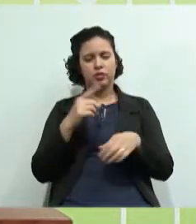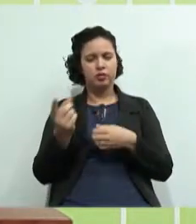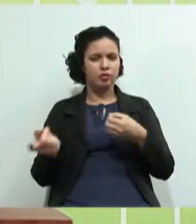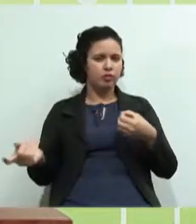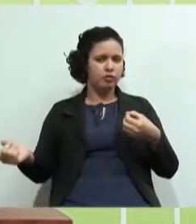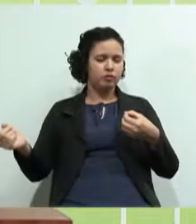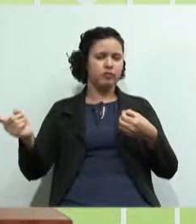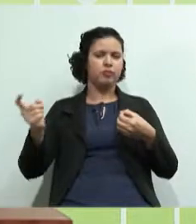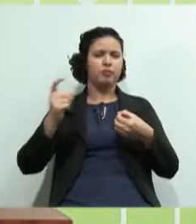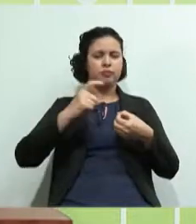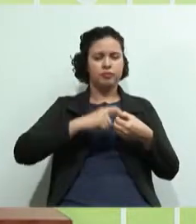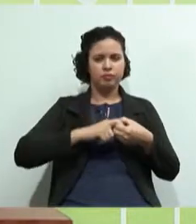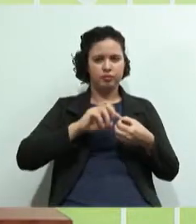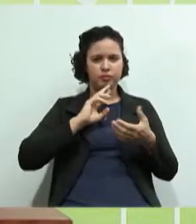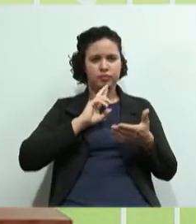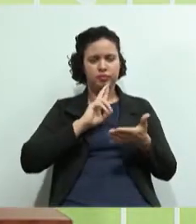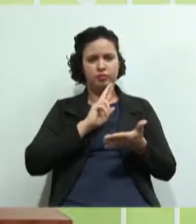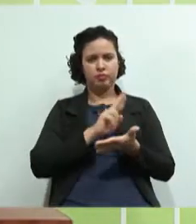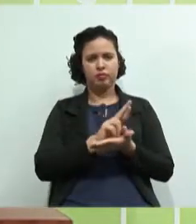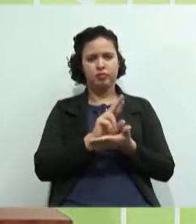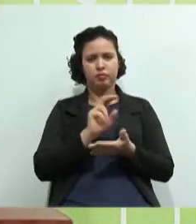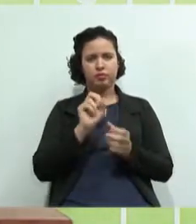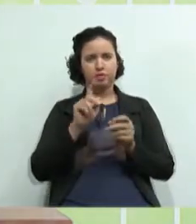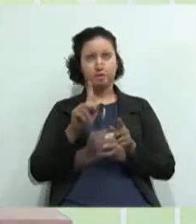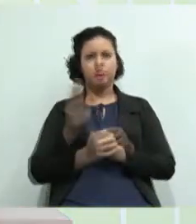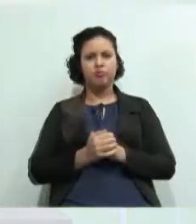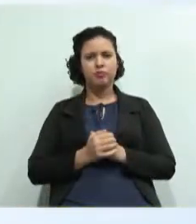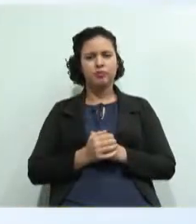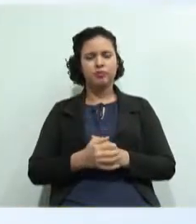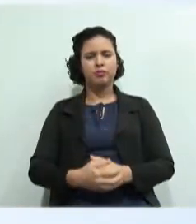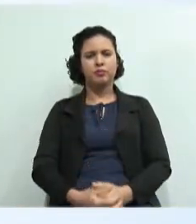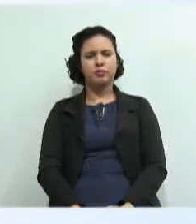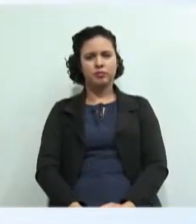os nossos exercícios, tá bom? Aguarde, já voltamos.